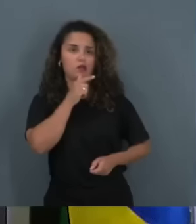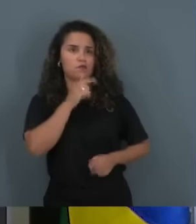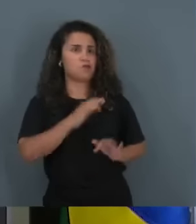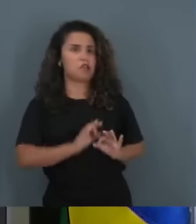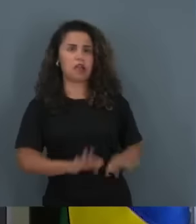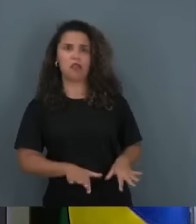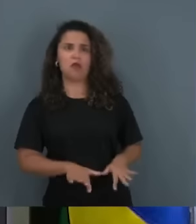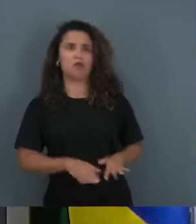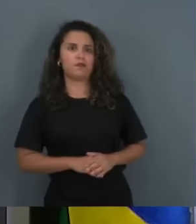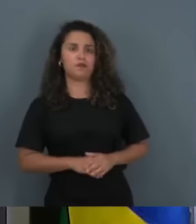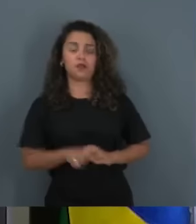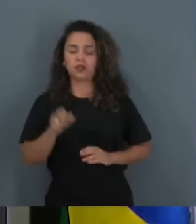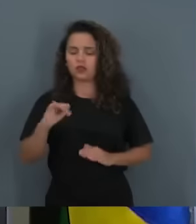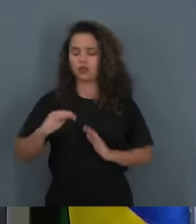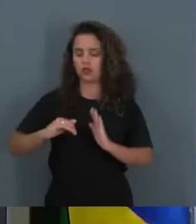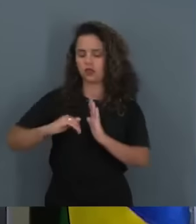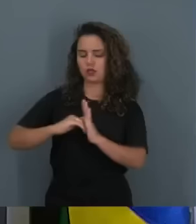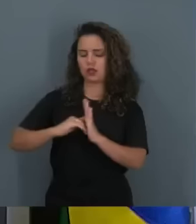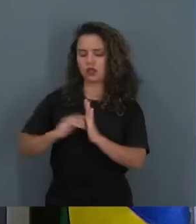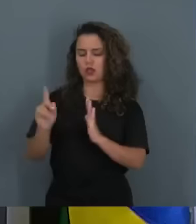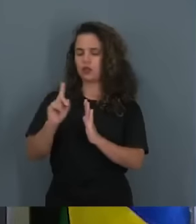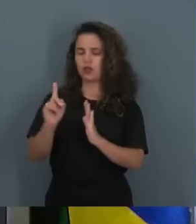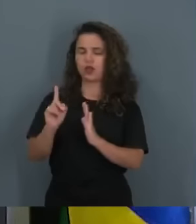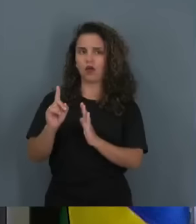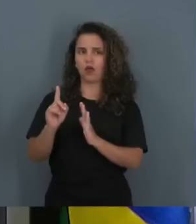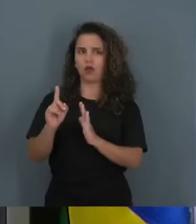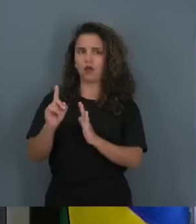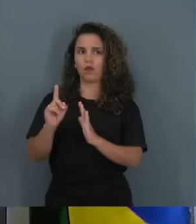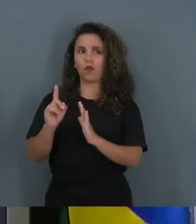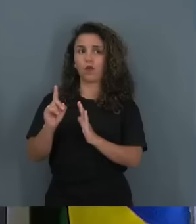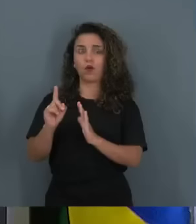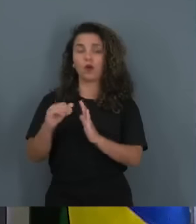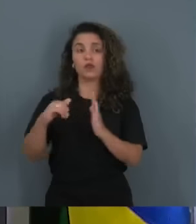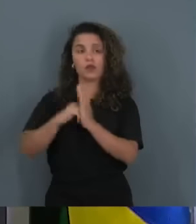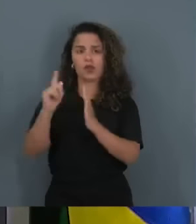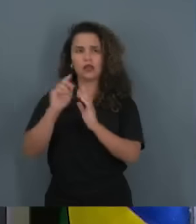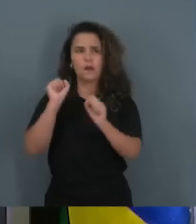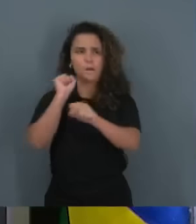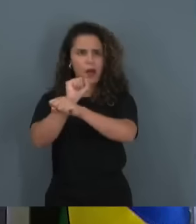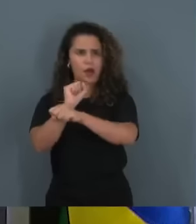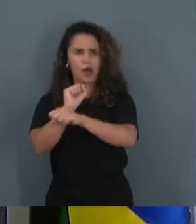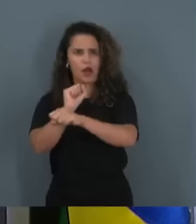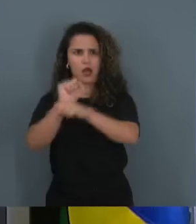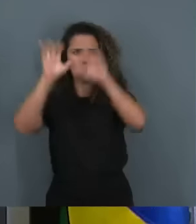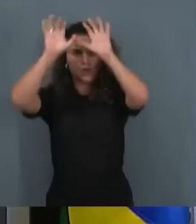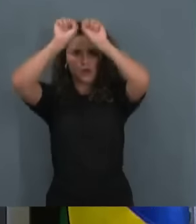Se o Senado não parar, o Supremo Tribunal Federal